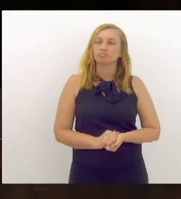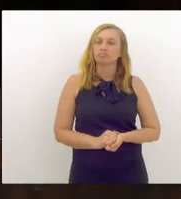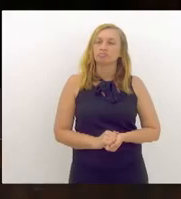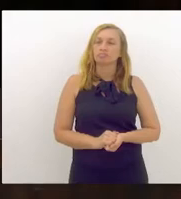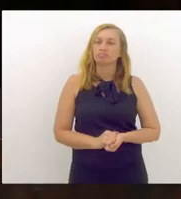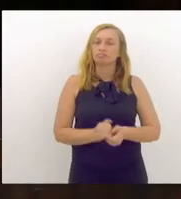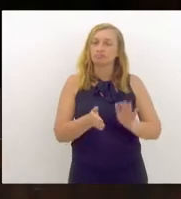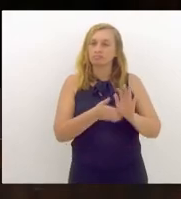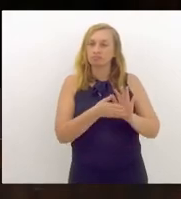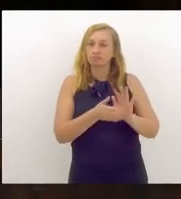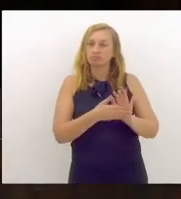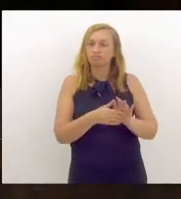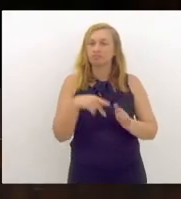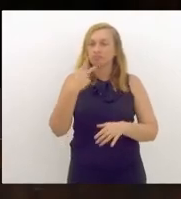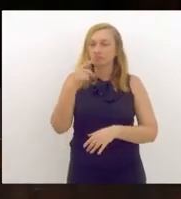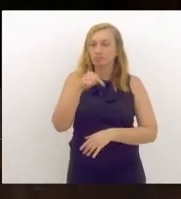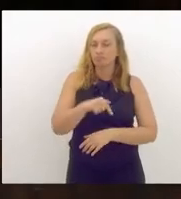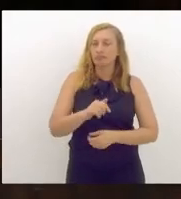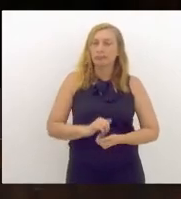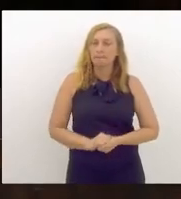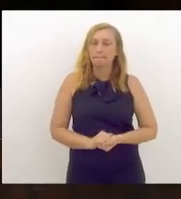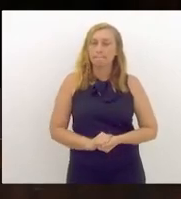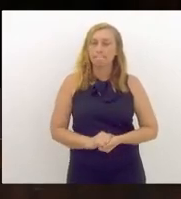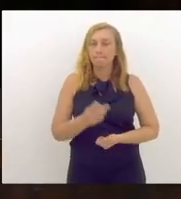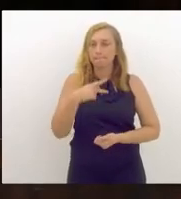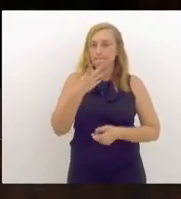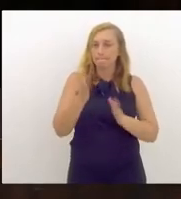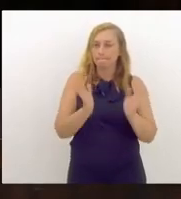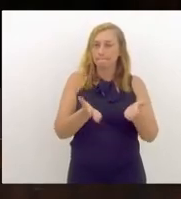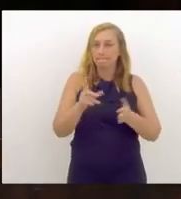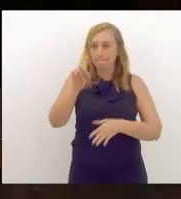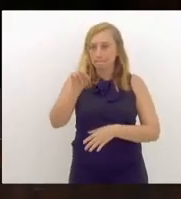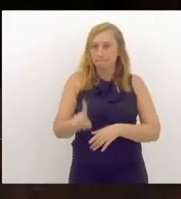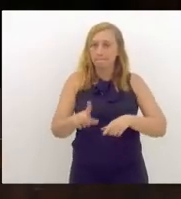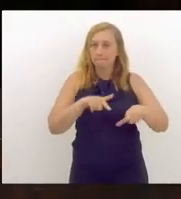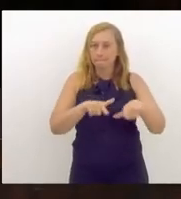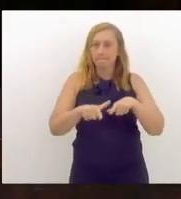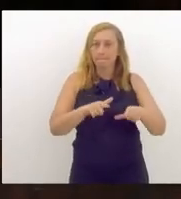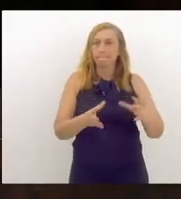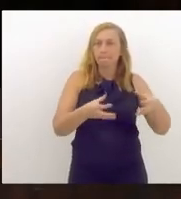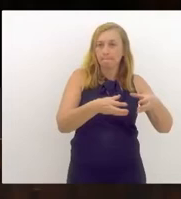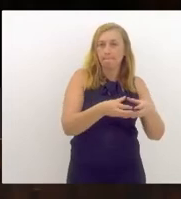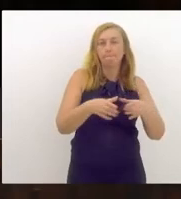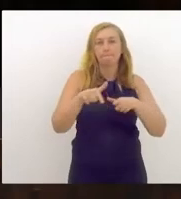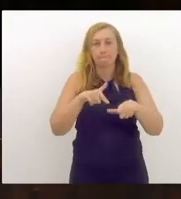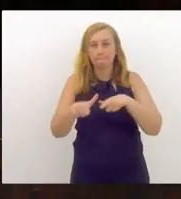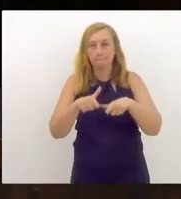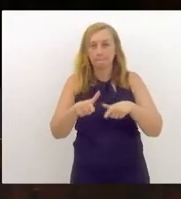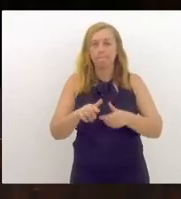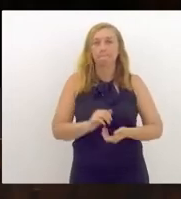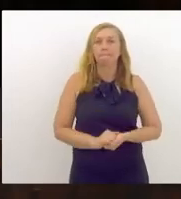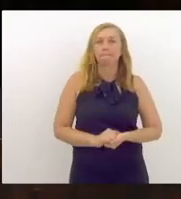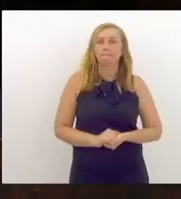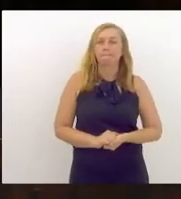propósito destacar aqui que se falar hoje em Direito do Trabalho em comissão do Trabalho em